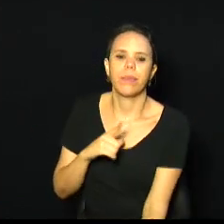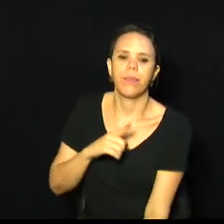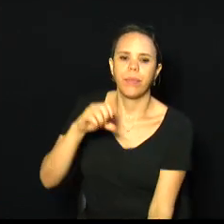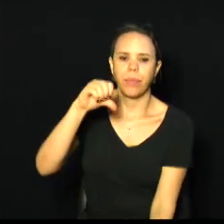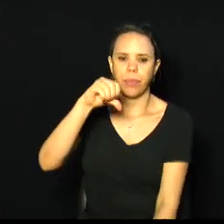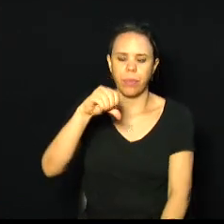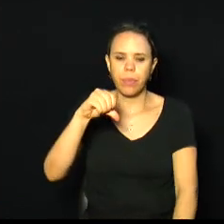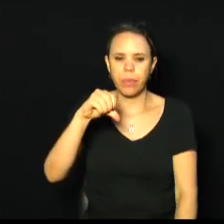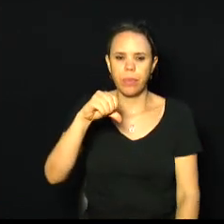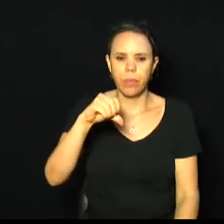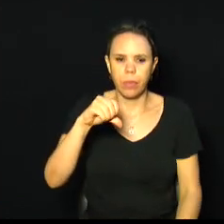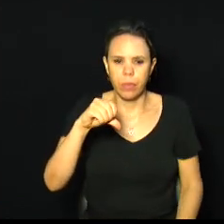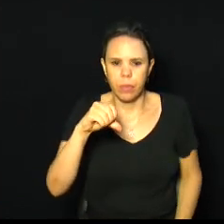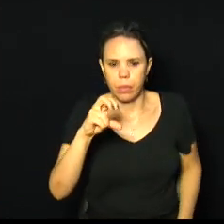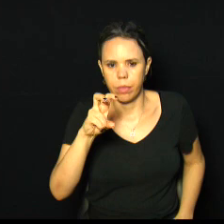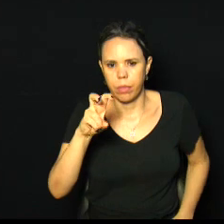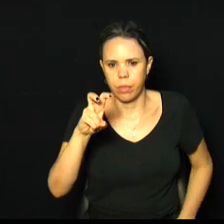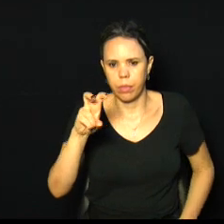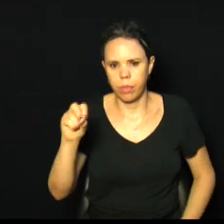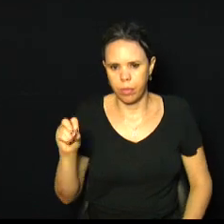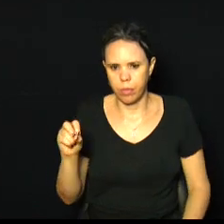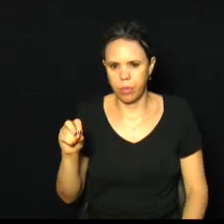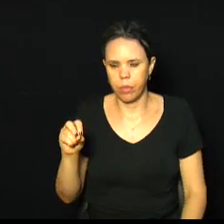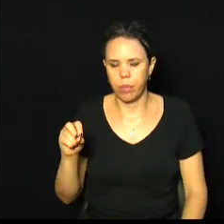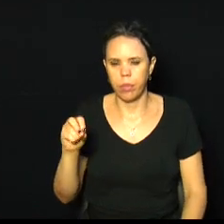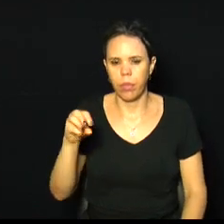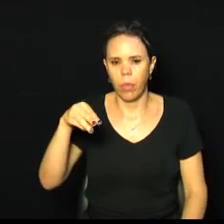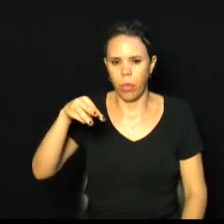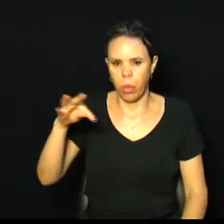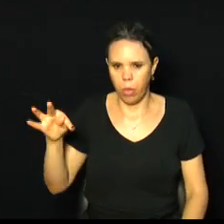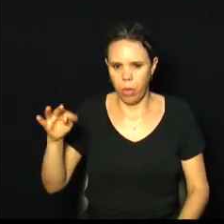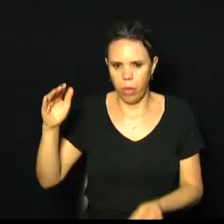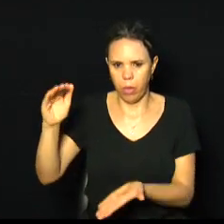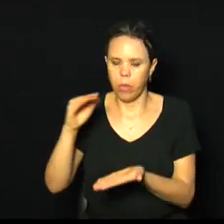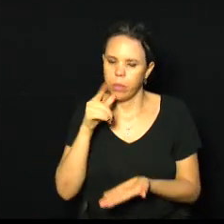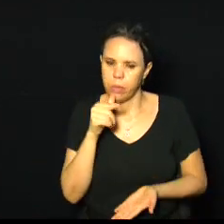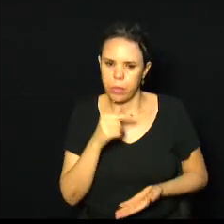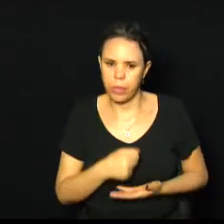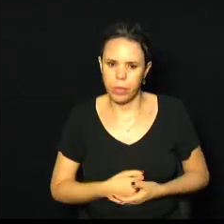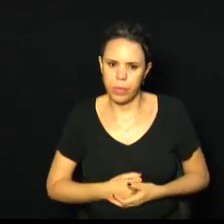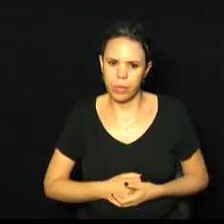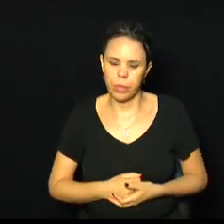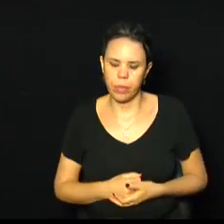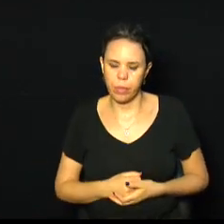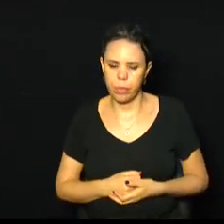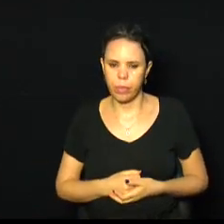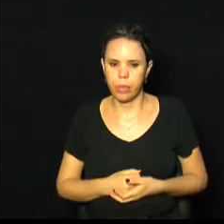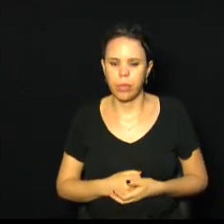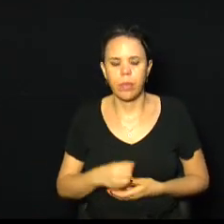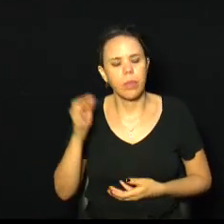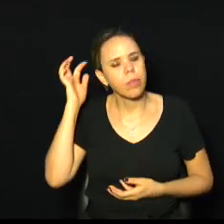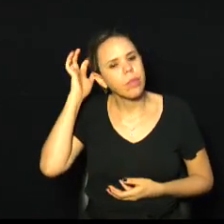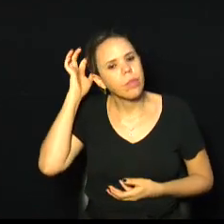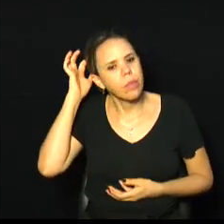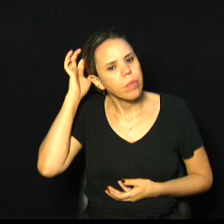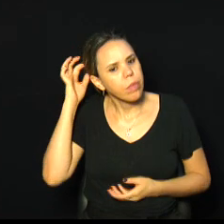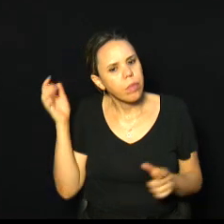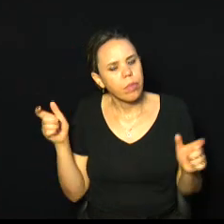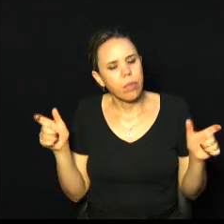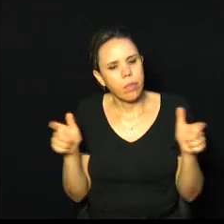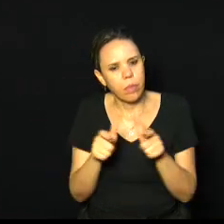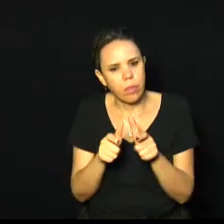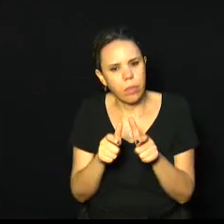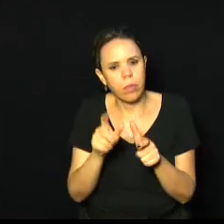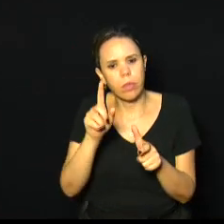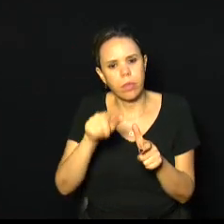950 metros cúbicos de de disponibilidade. Isso vem caindo.